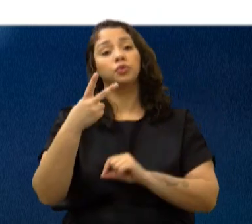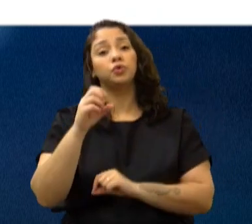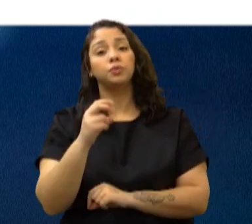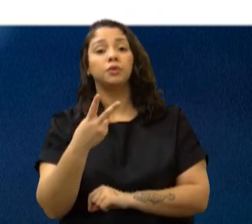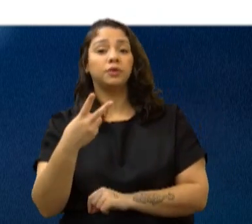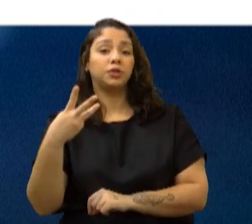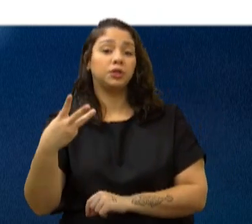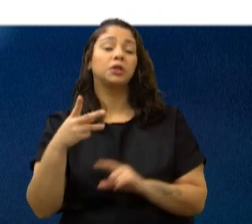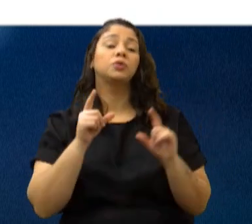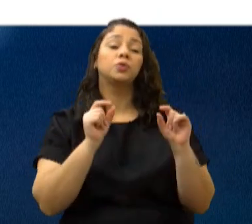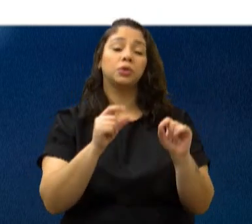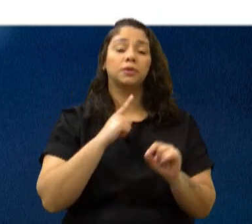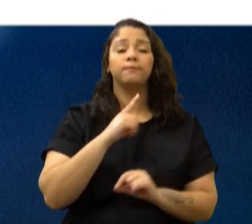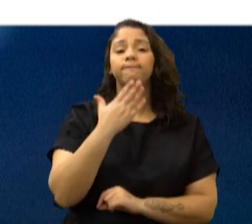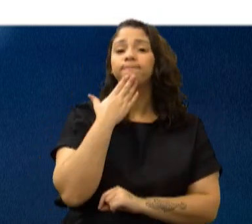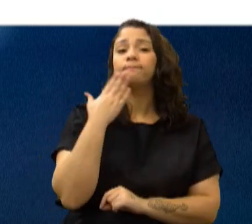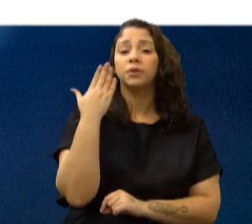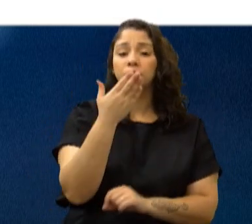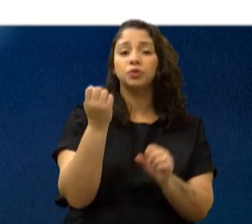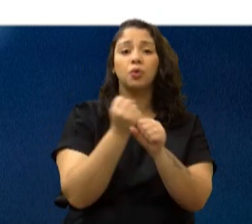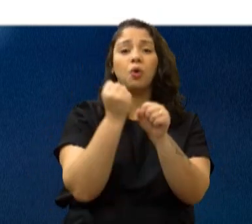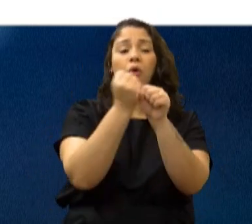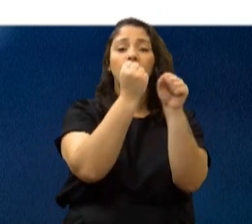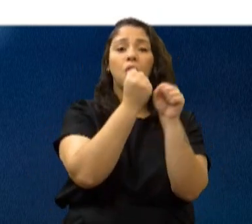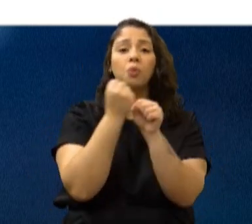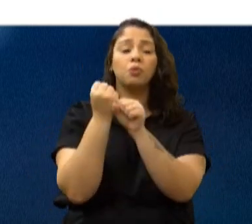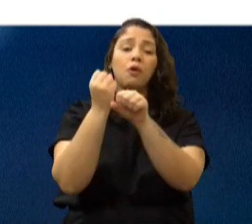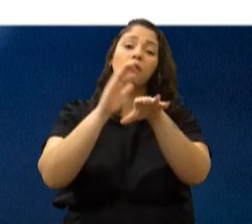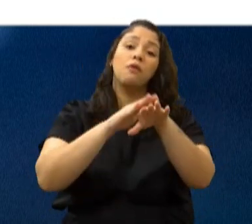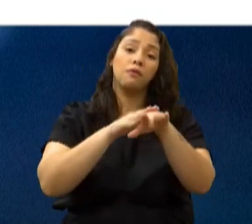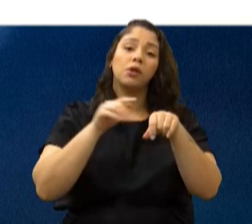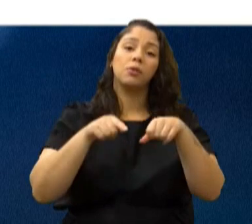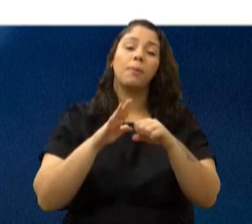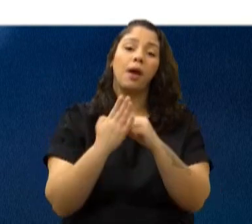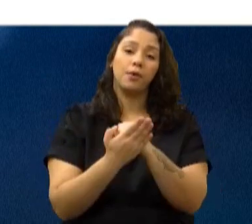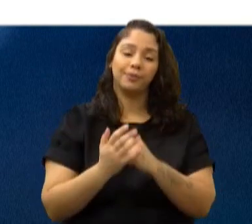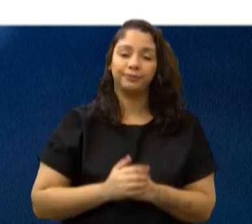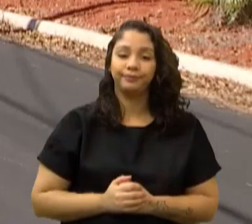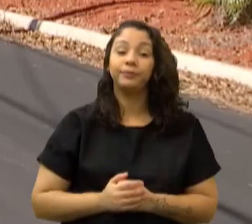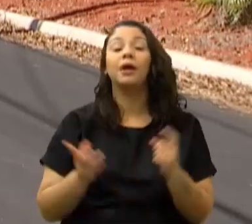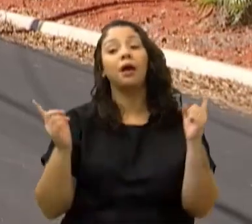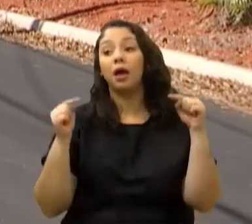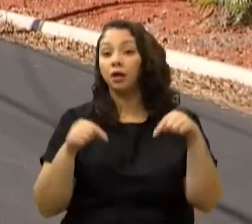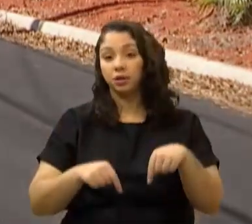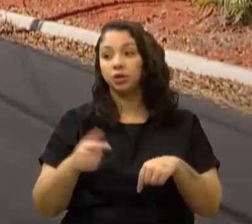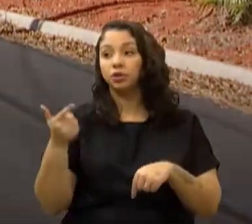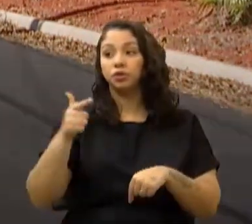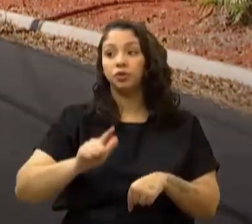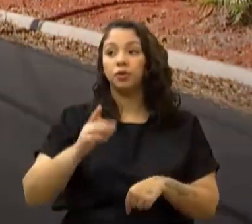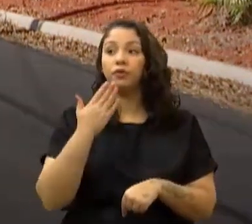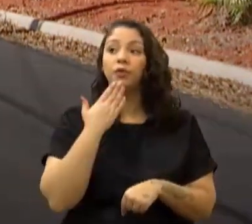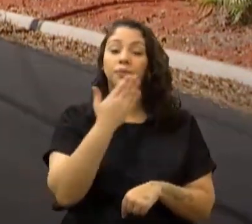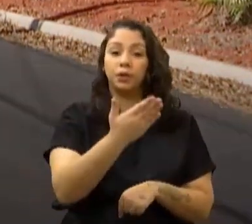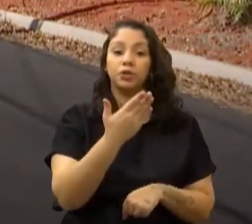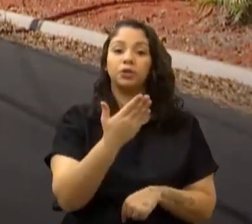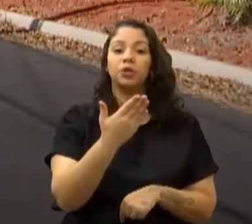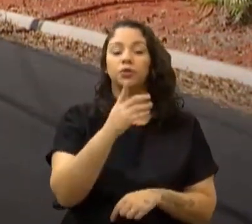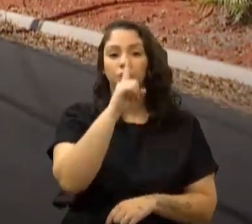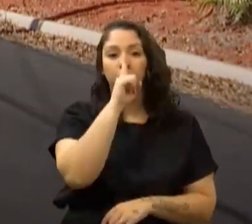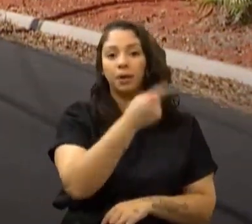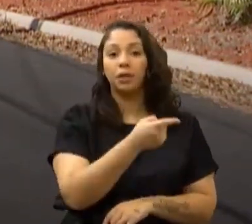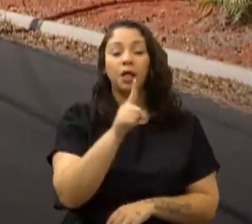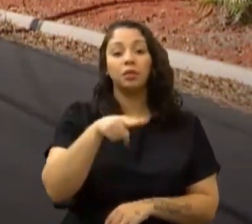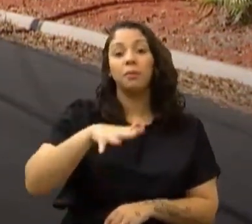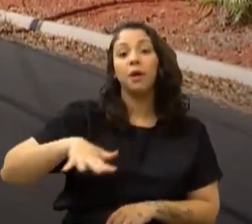de 2023 onde solicitou que as obras fossem realizadas no bairro Aqui é mais uma solicitação do nosso